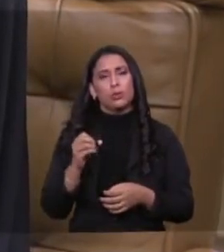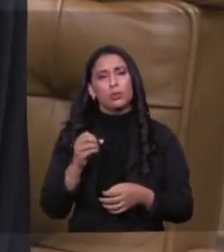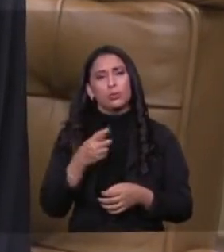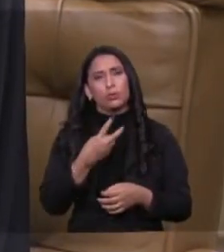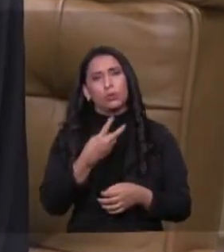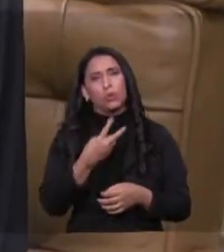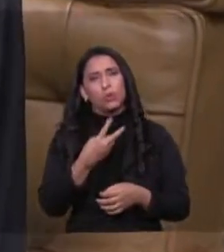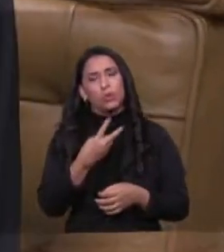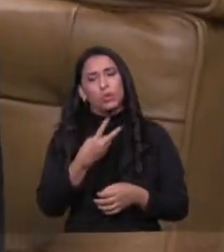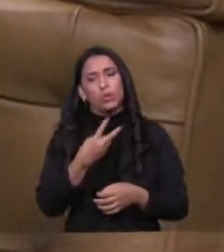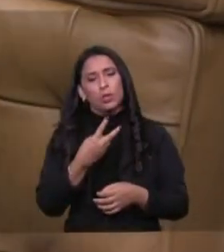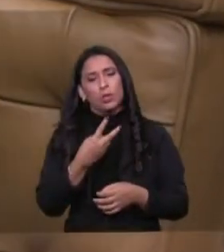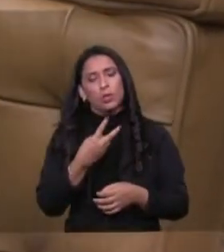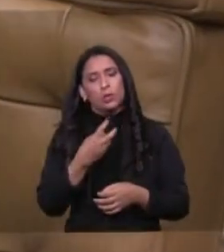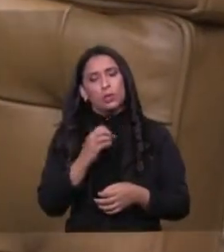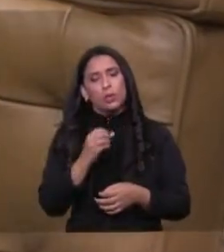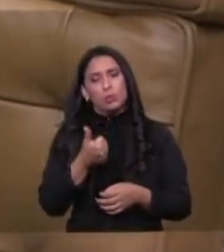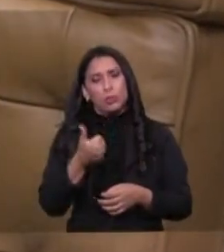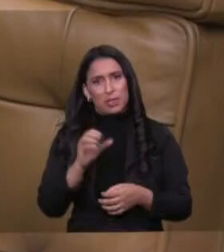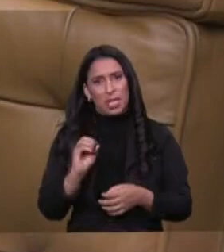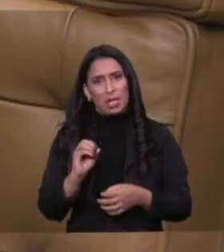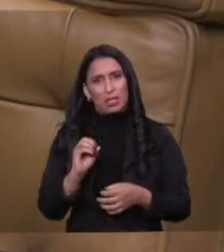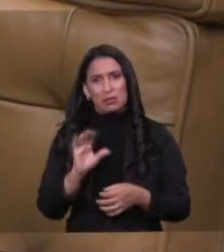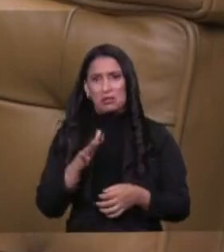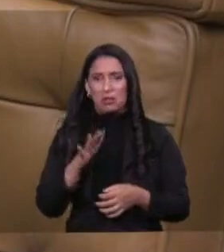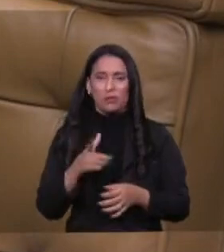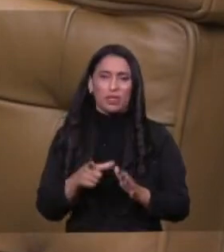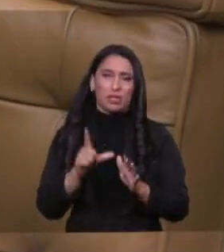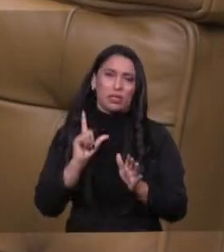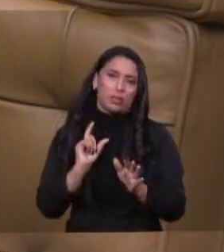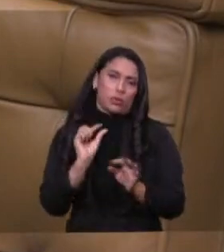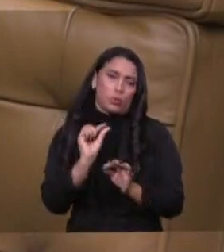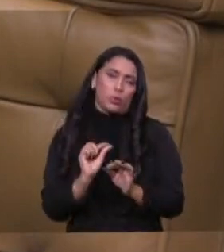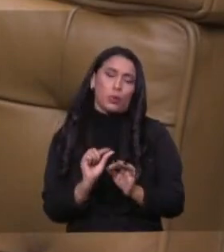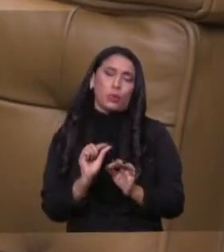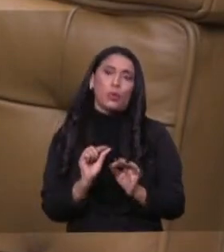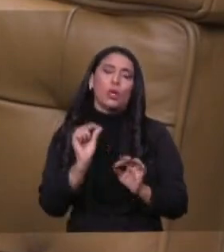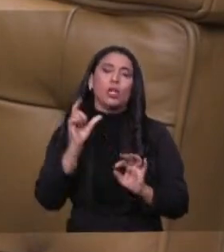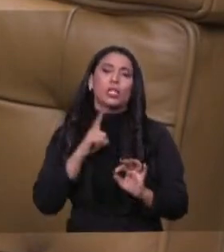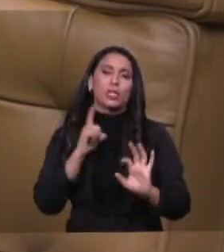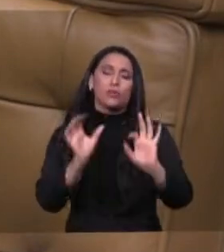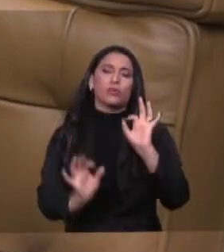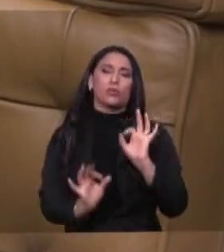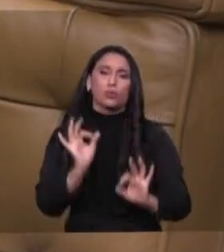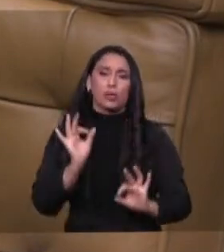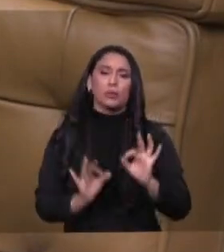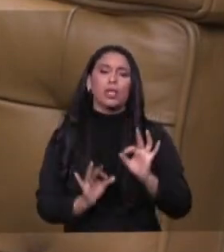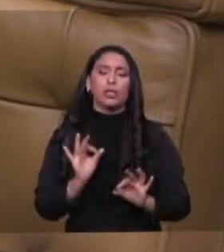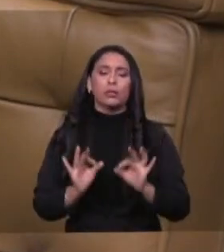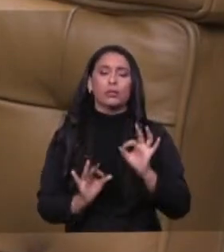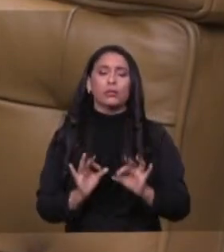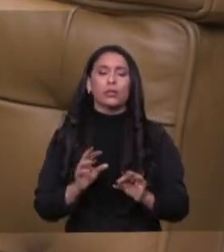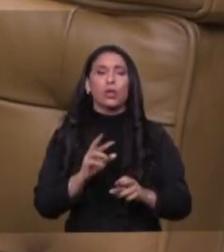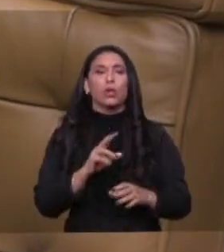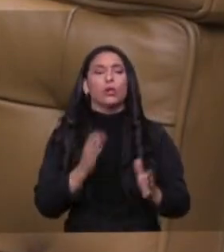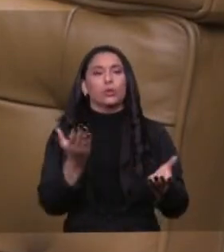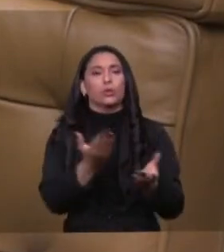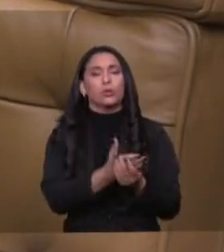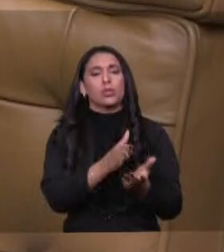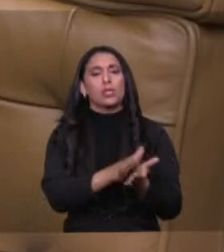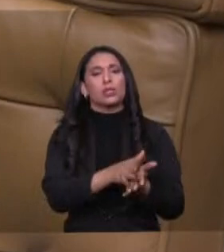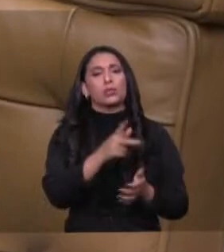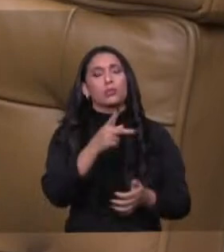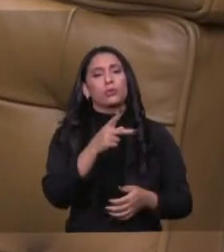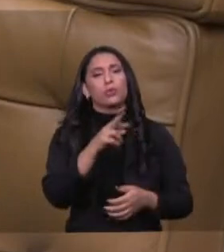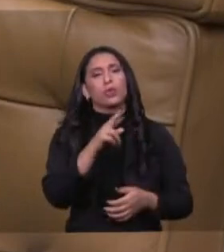2010, 2000, talvez antes, que nós fizemos esse julgamento, o caso de Raposa Serra do